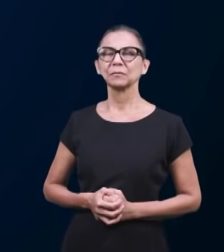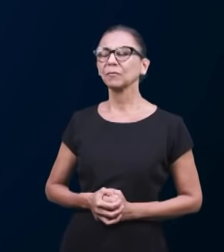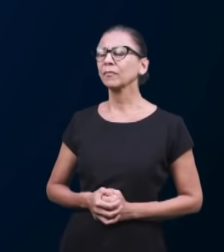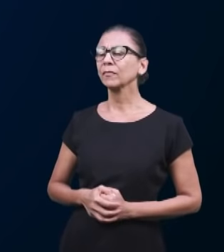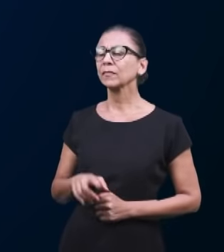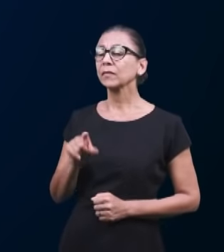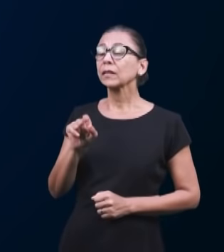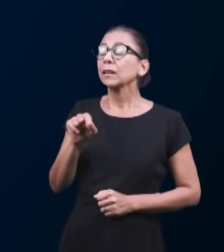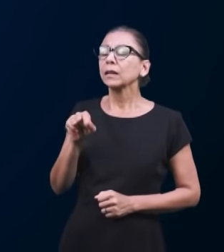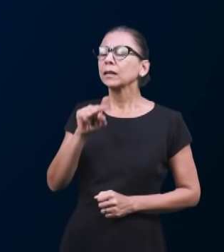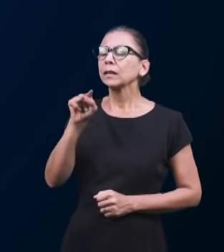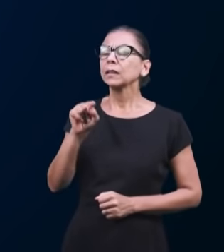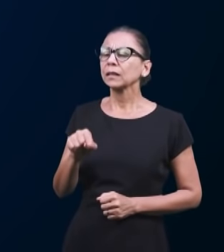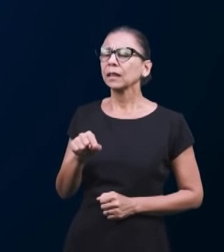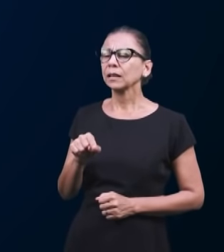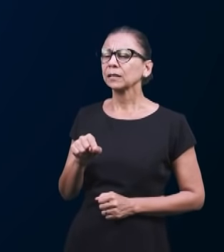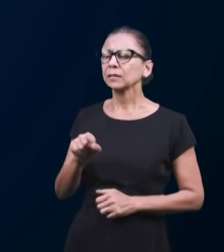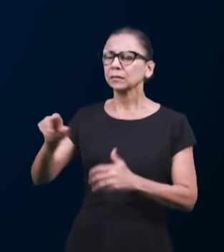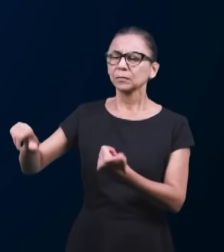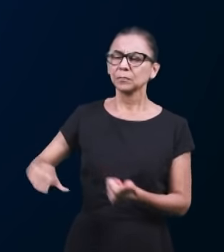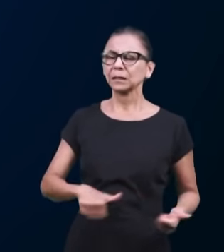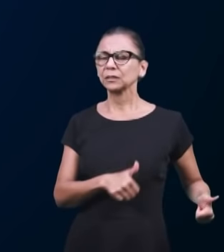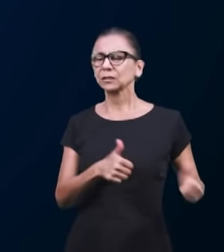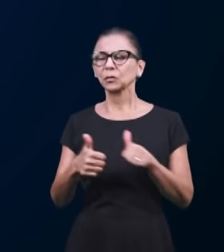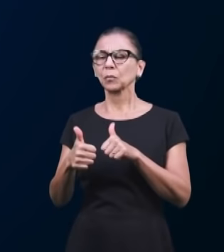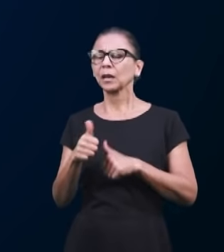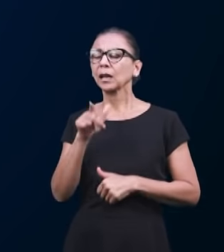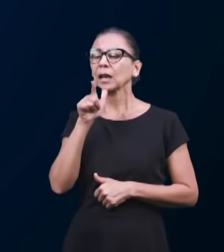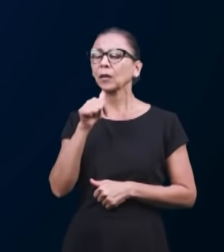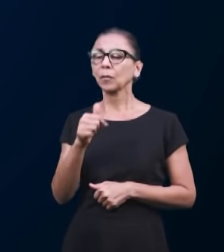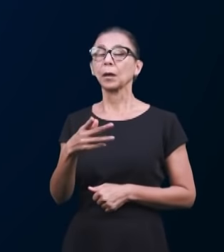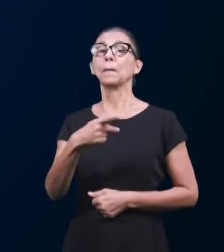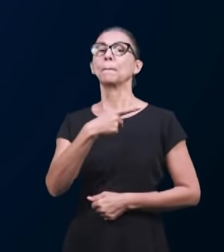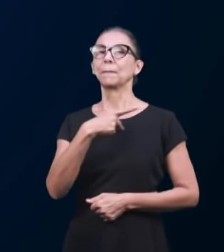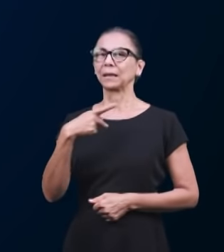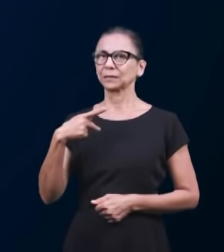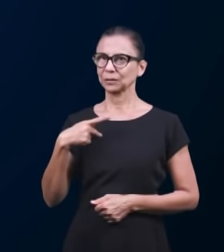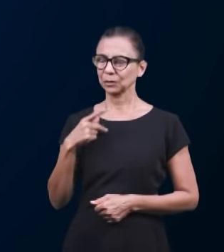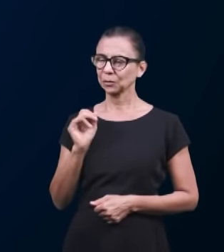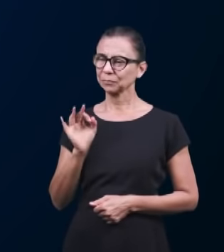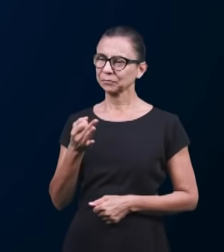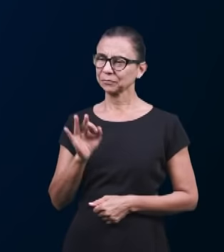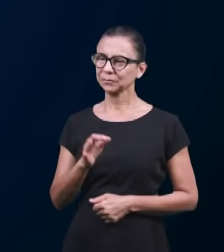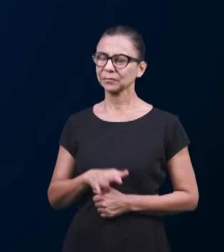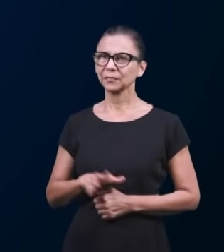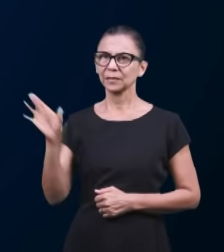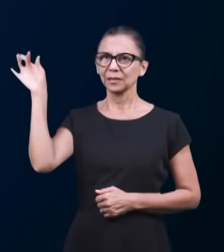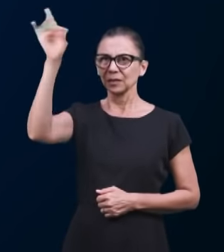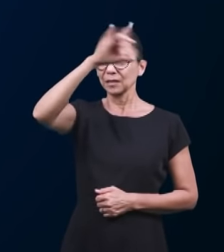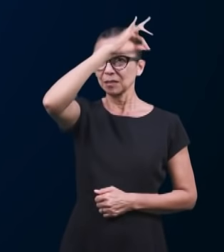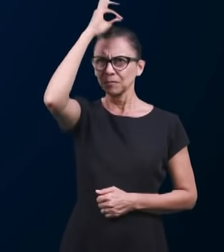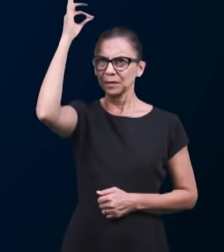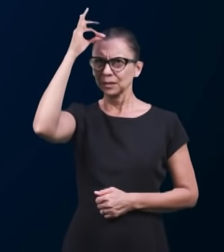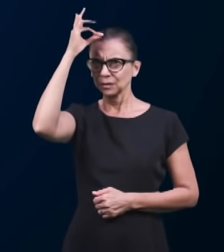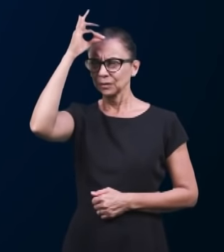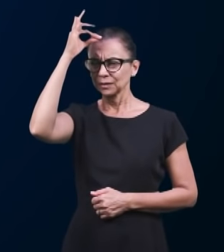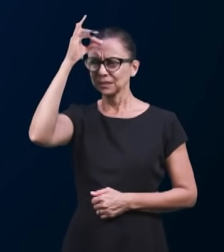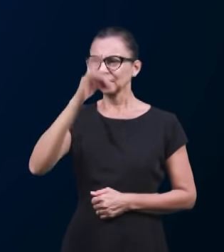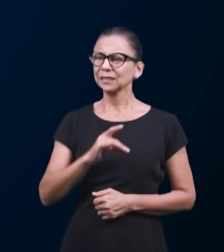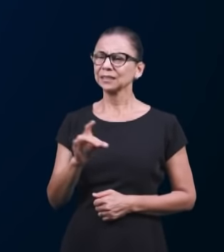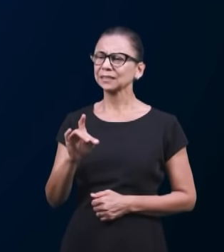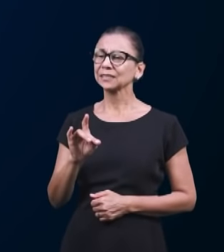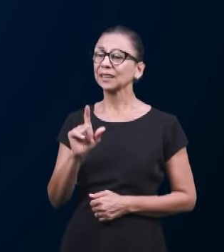Ézer, quem batiza com a água? O pastor. Quem batiza com o Espírito Santo?